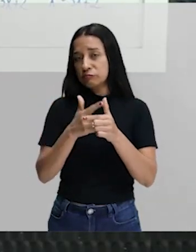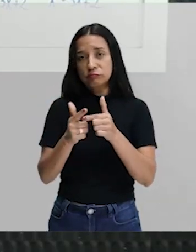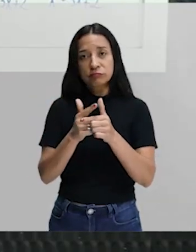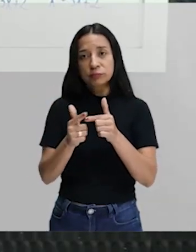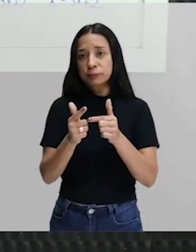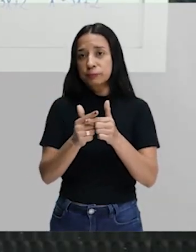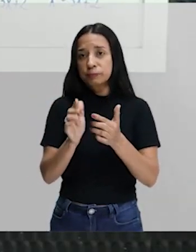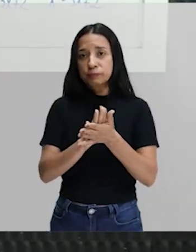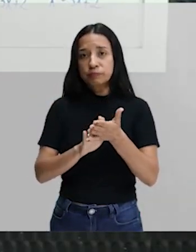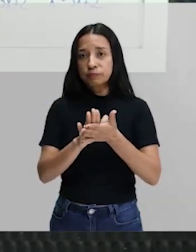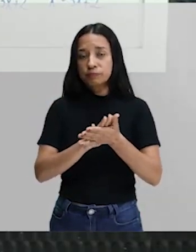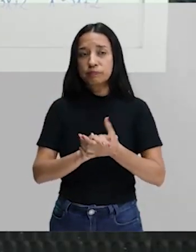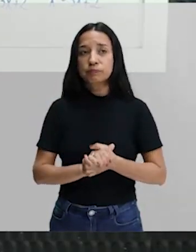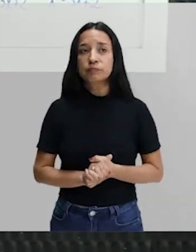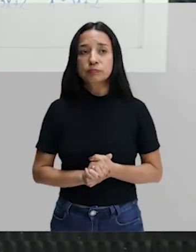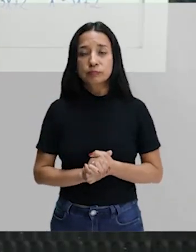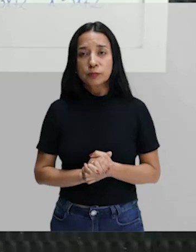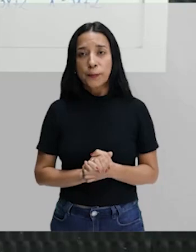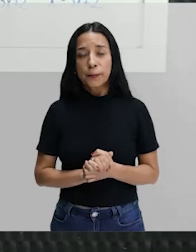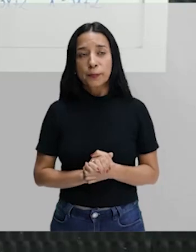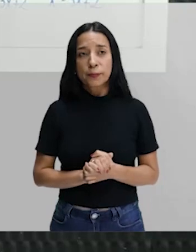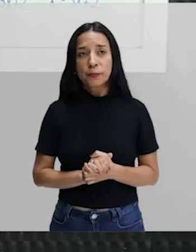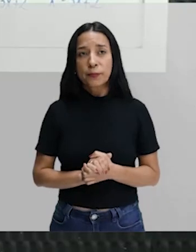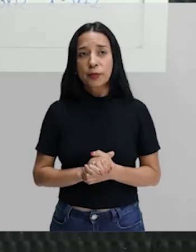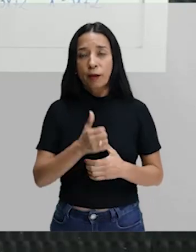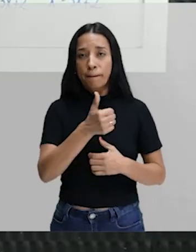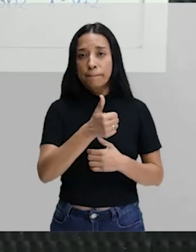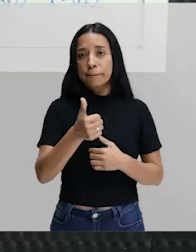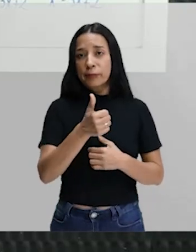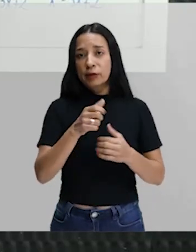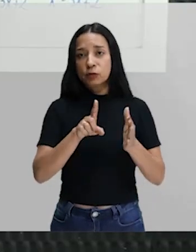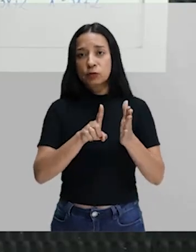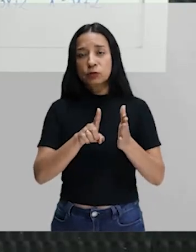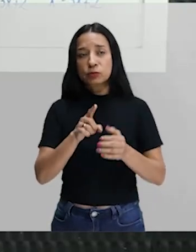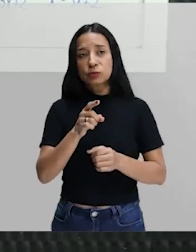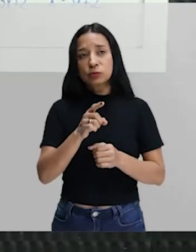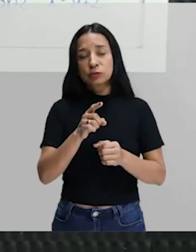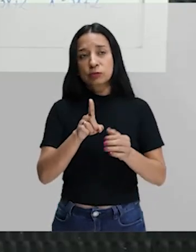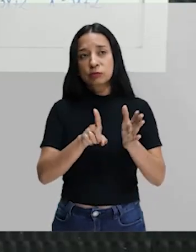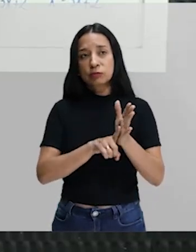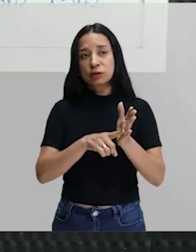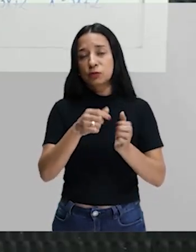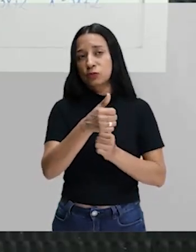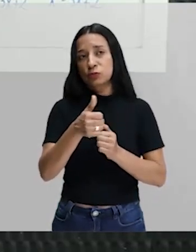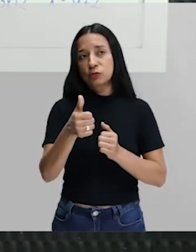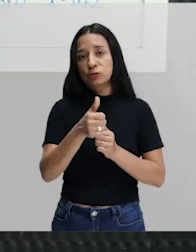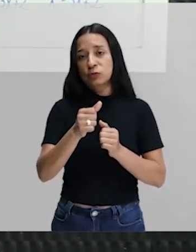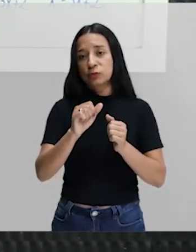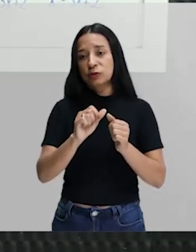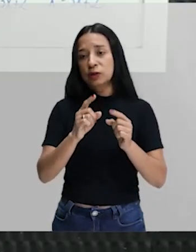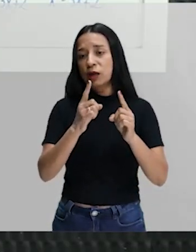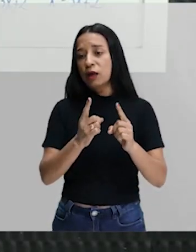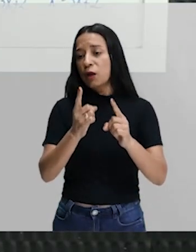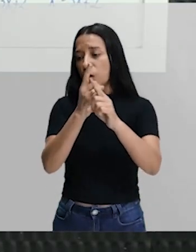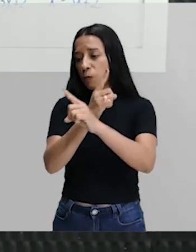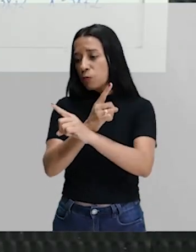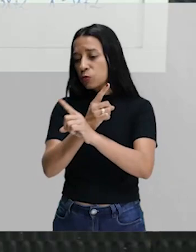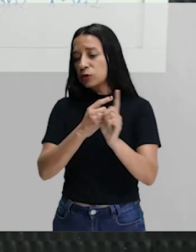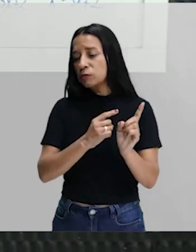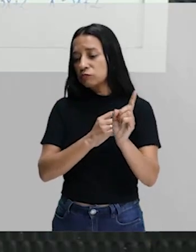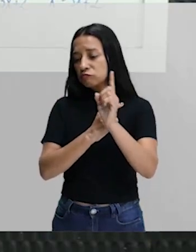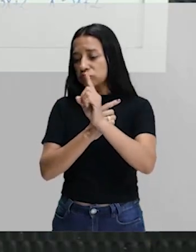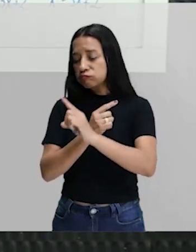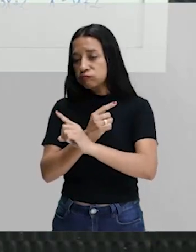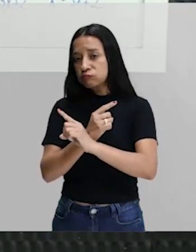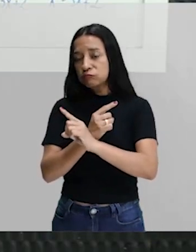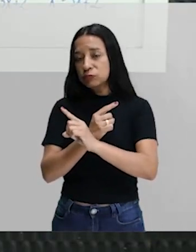resolvi substituir na primeira. Olha, esse menos 11, ele passa para lá com o sinal trocado, não é isso? Muda de lado, muda o sinal.